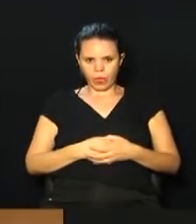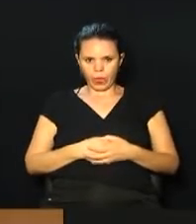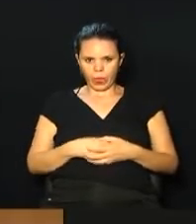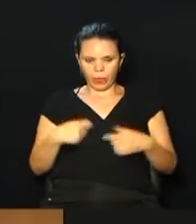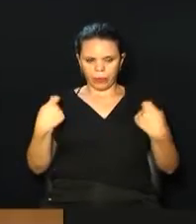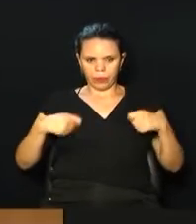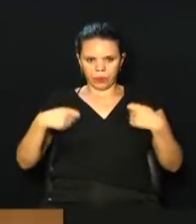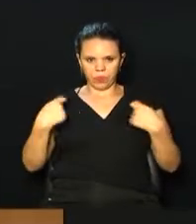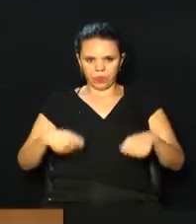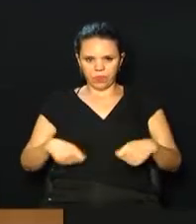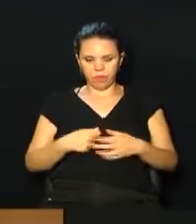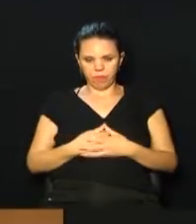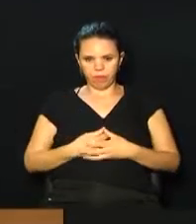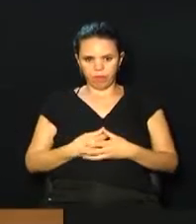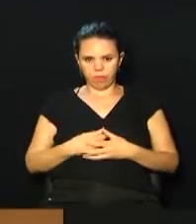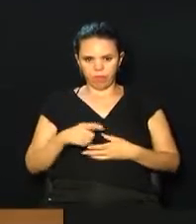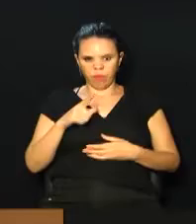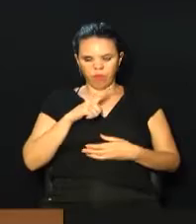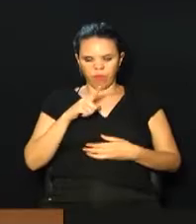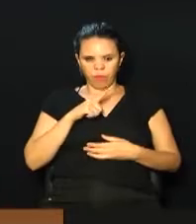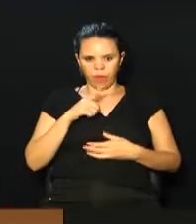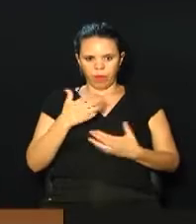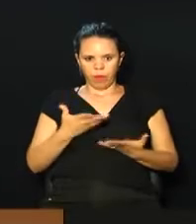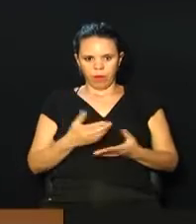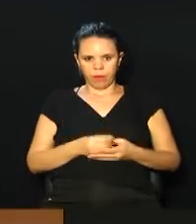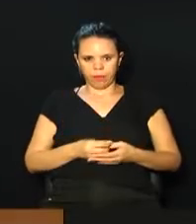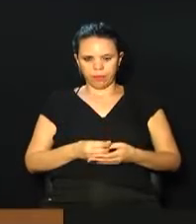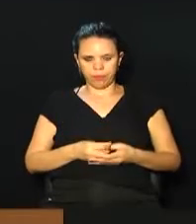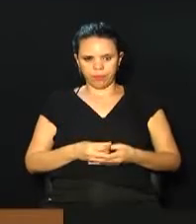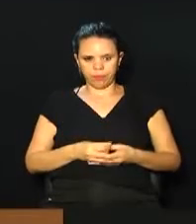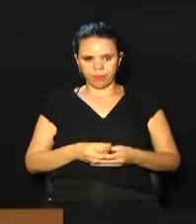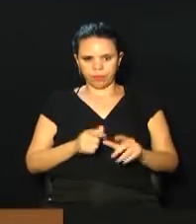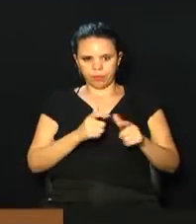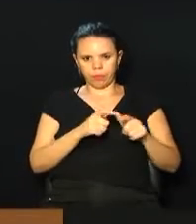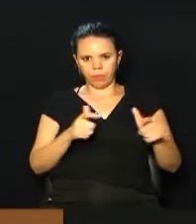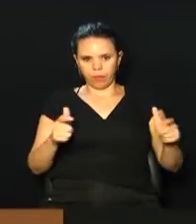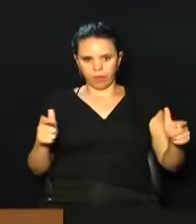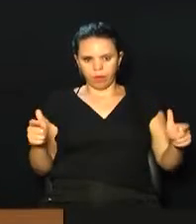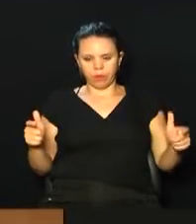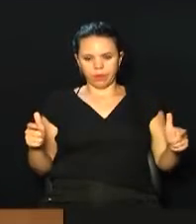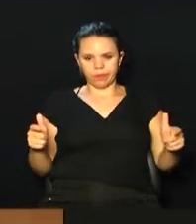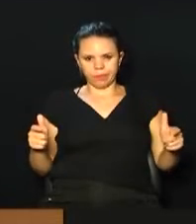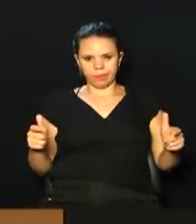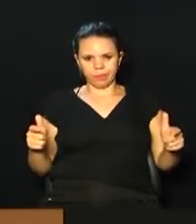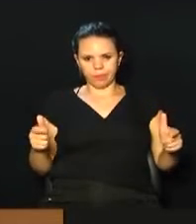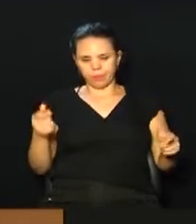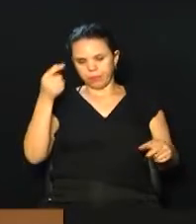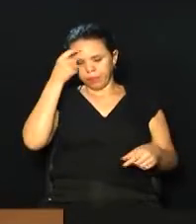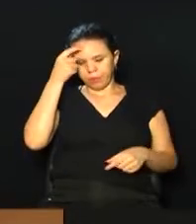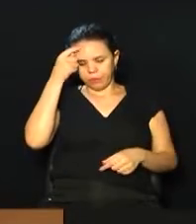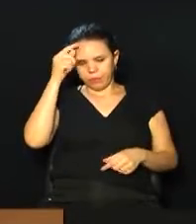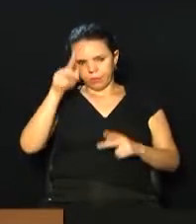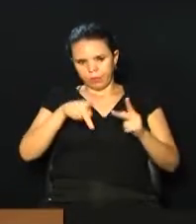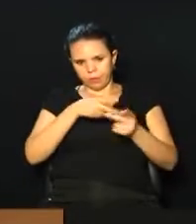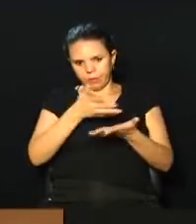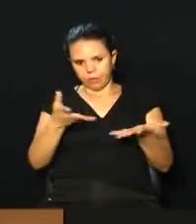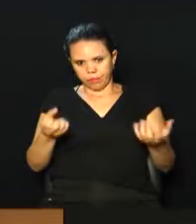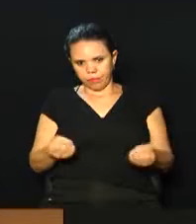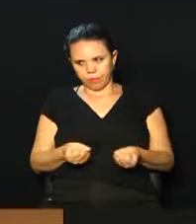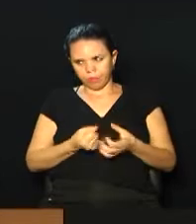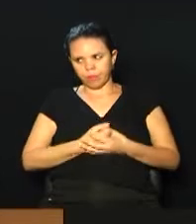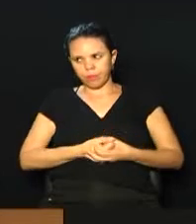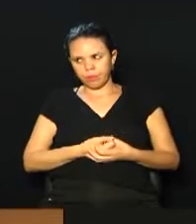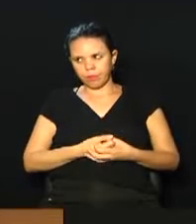preciso, portanto, que haja o maior nível de conscientização da população,